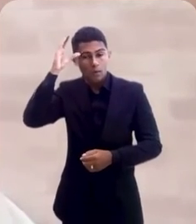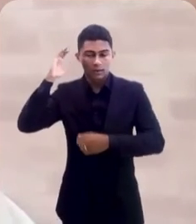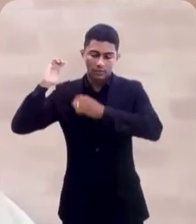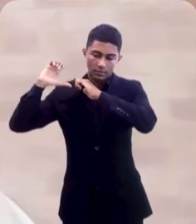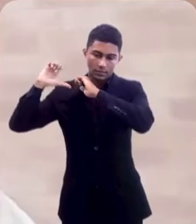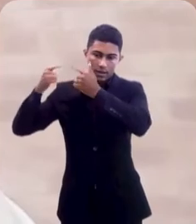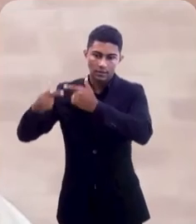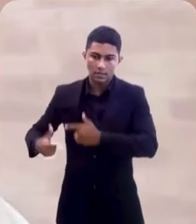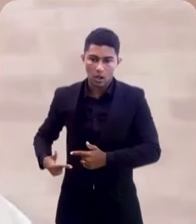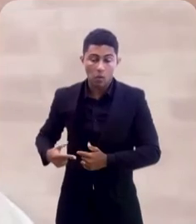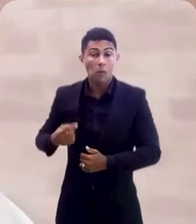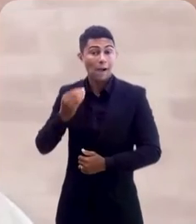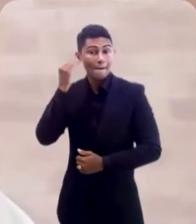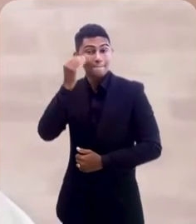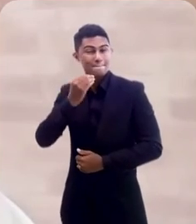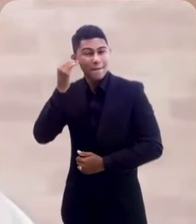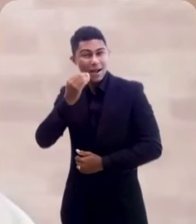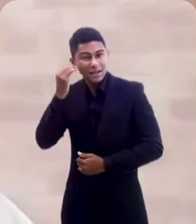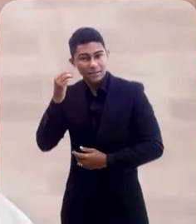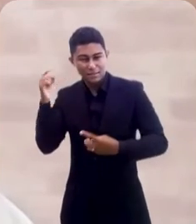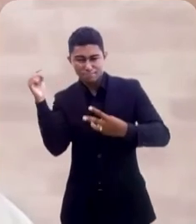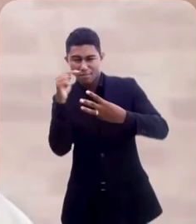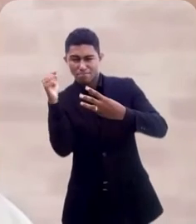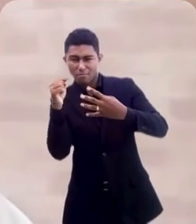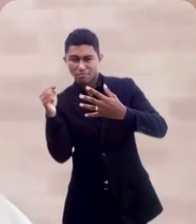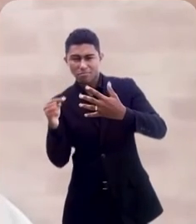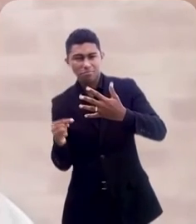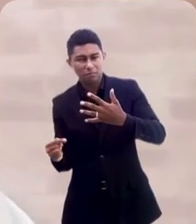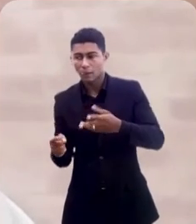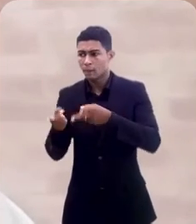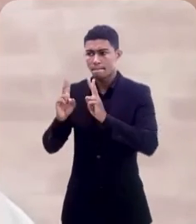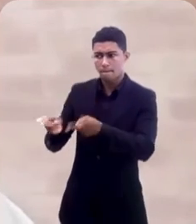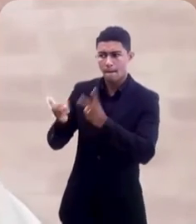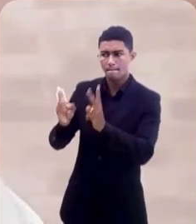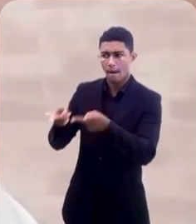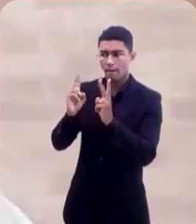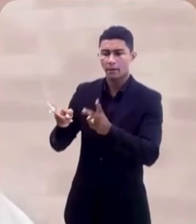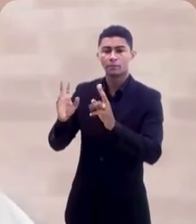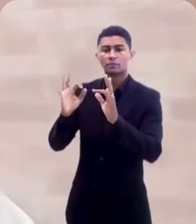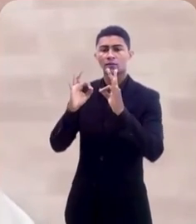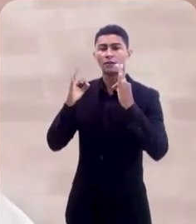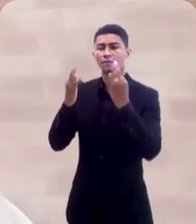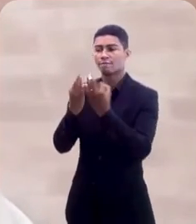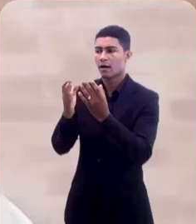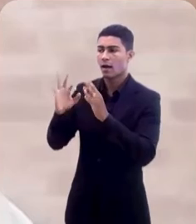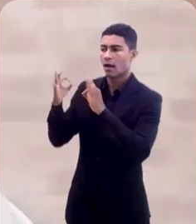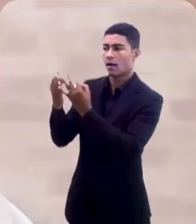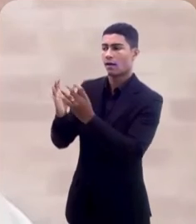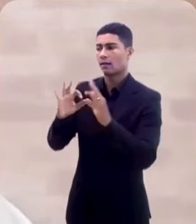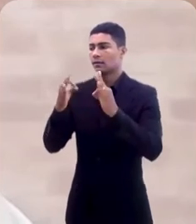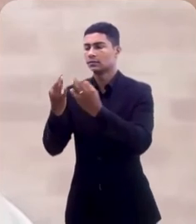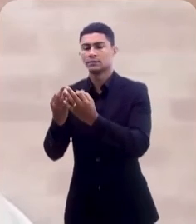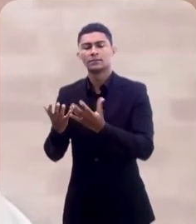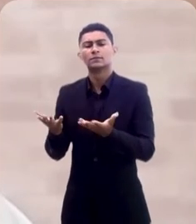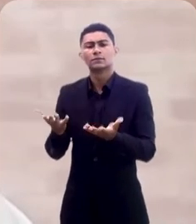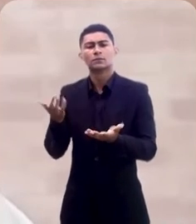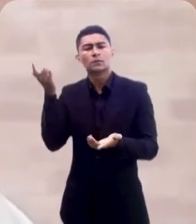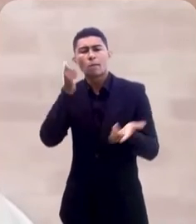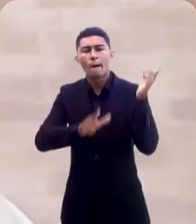a tradição e a experiência dessas famílias. Como é que isso pode ser feito,